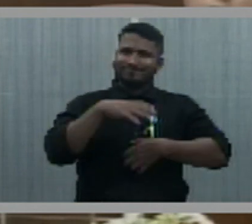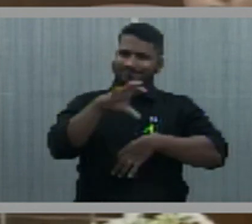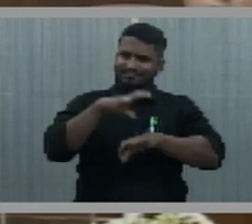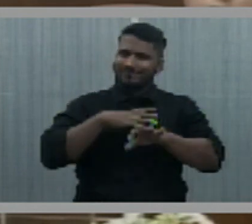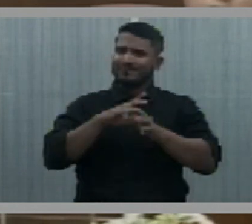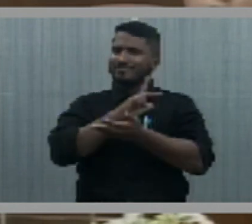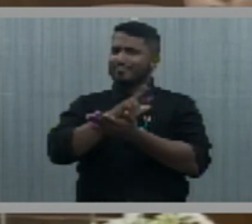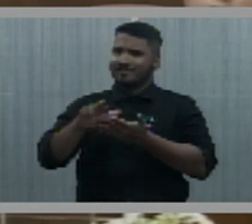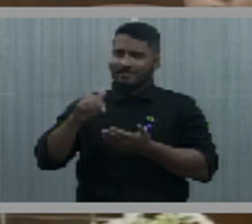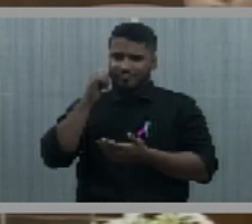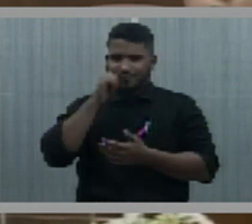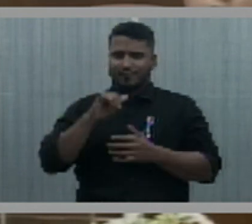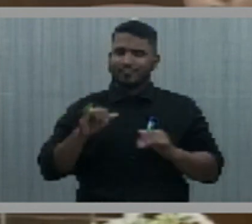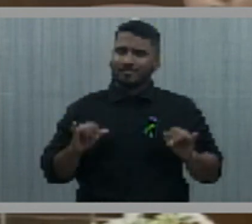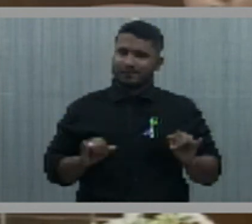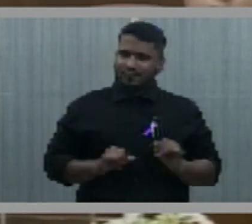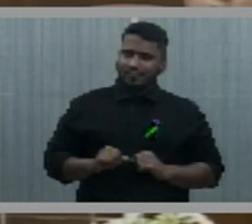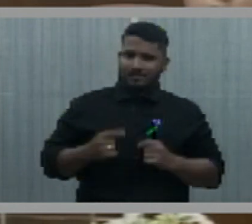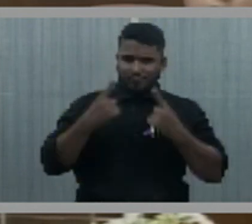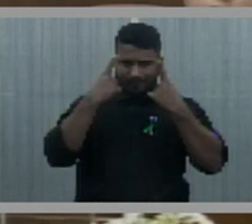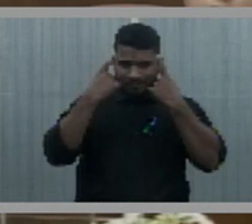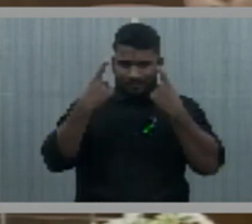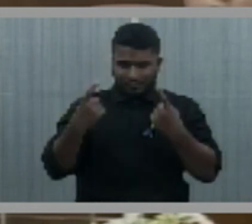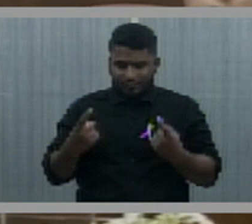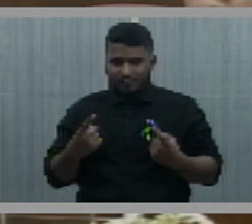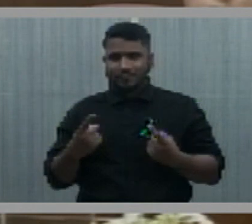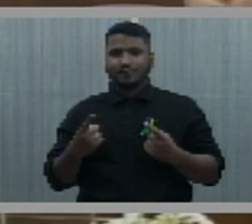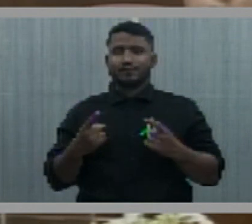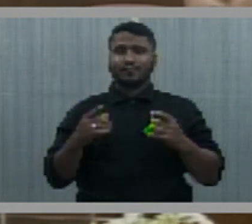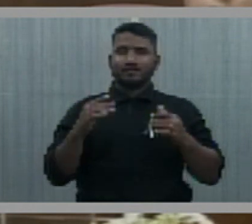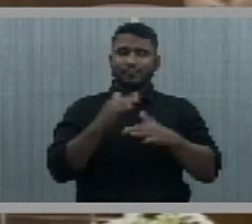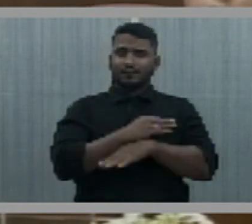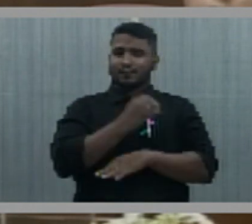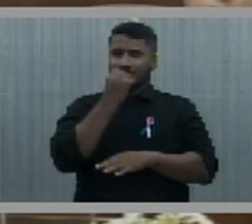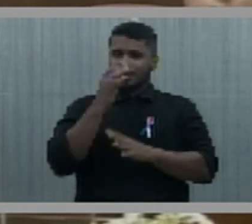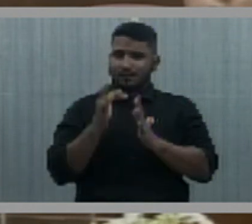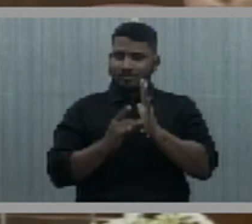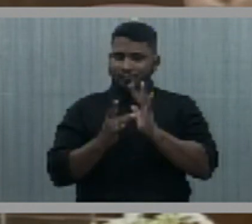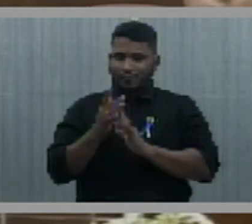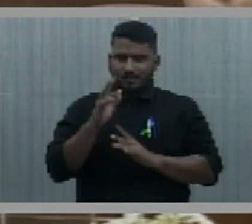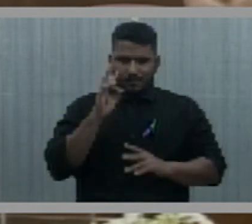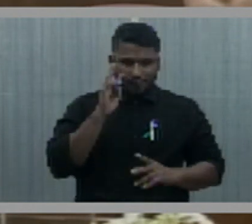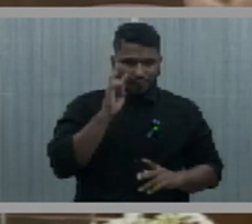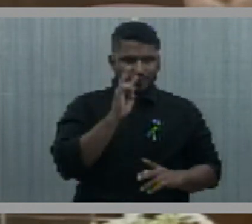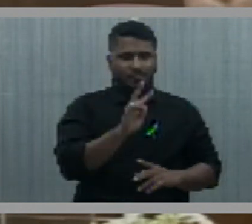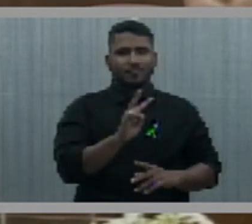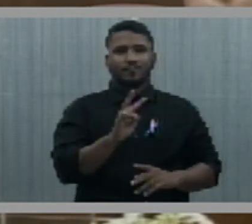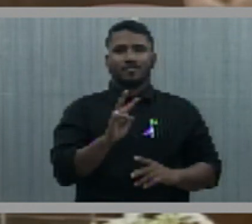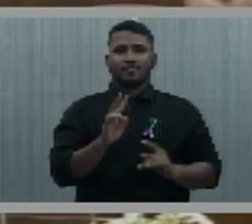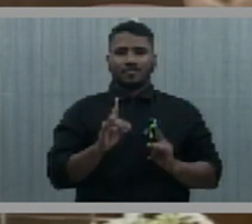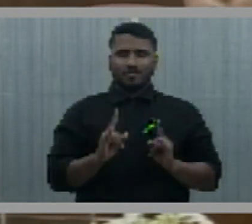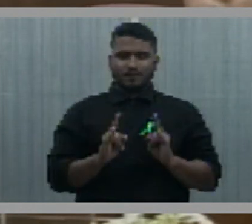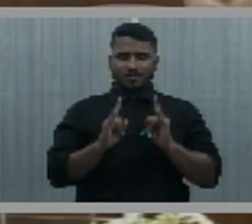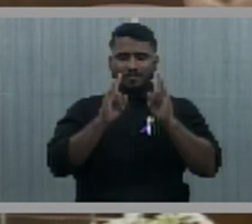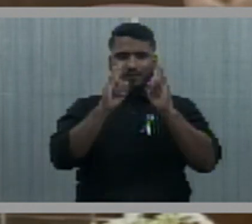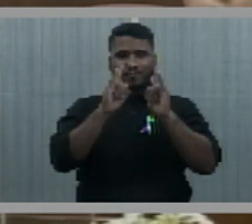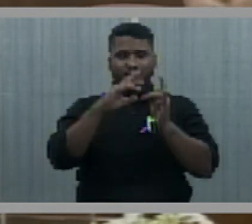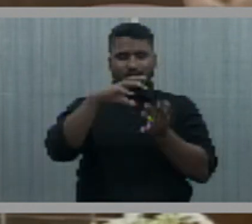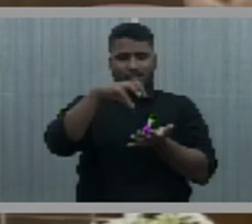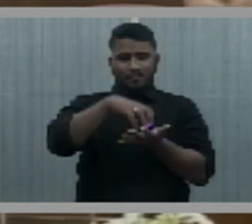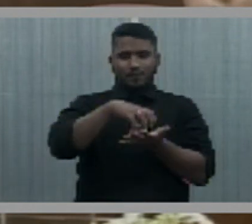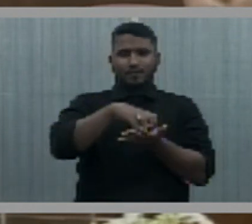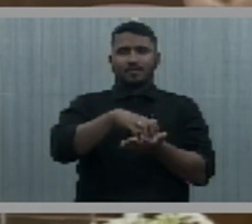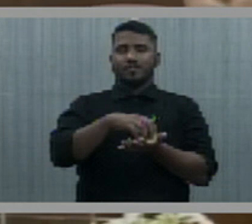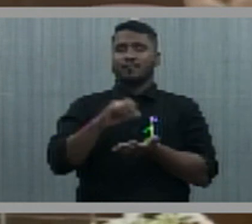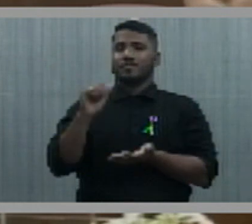vítimas da violência e do descaso, das muitas mulheres em Bom Jesus que observam frustradas o prédio do Centro Integrado das